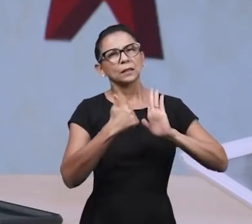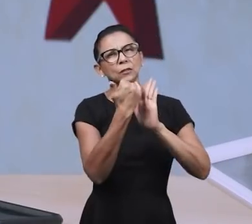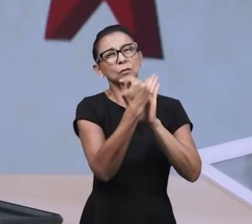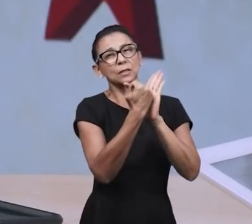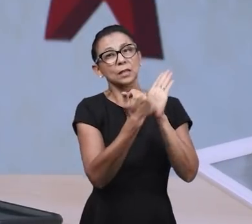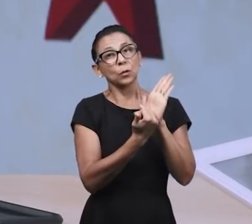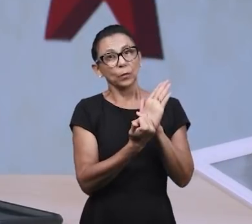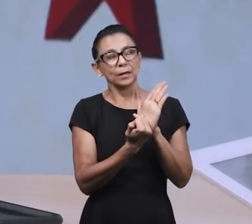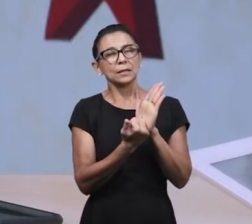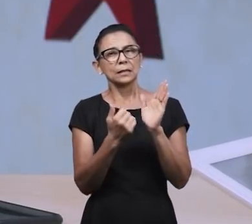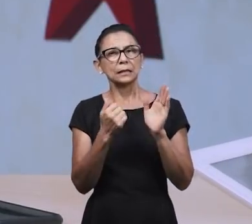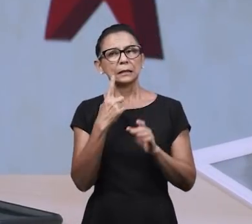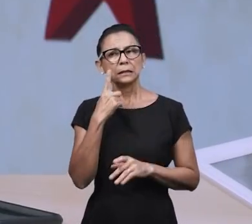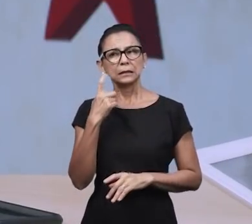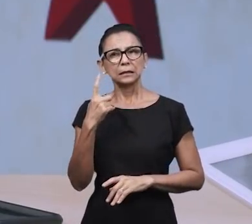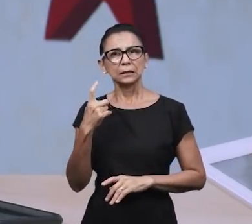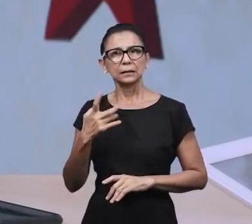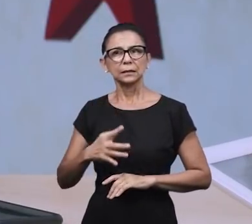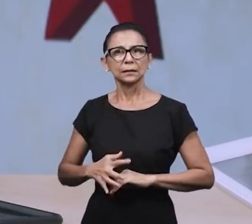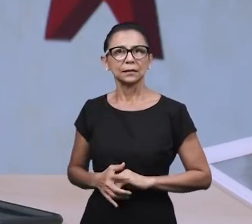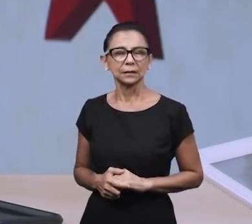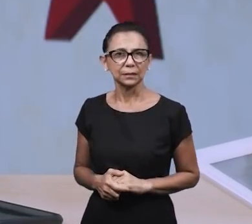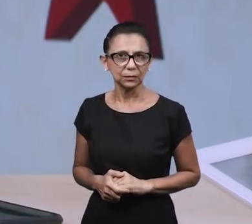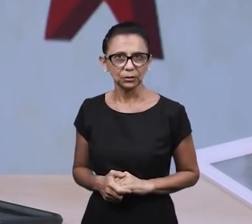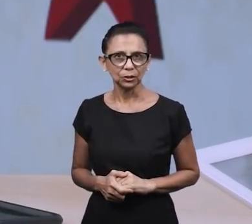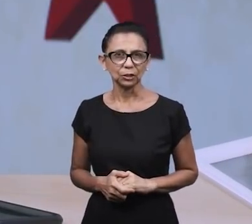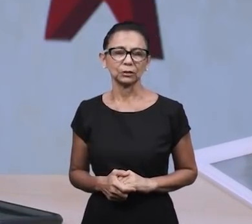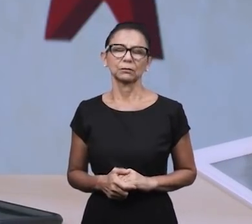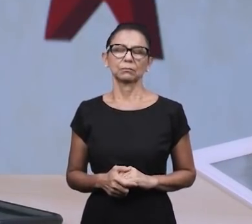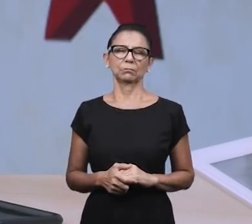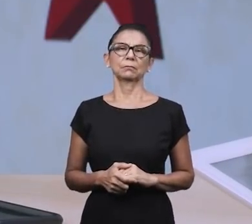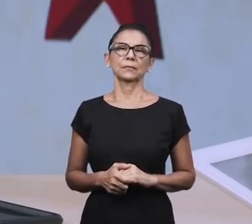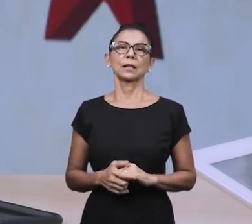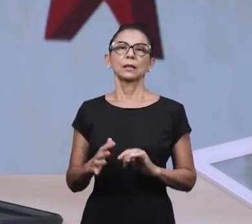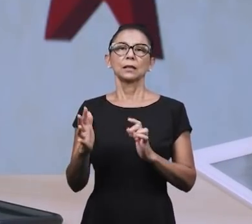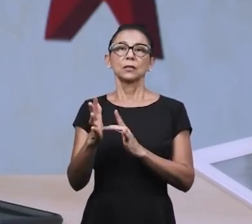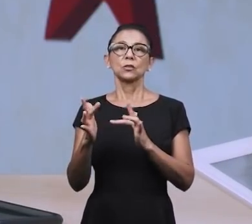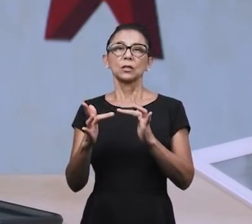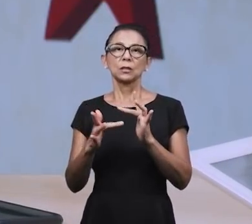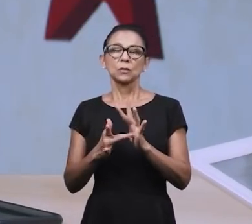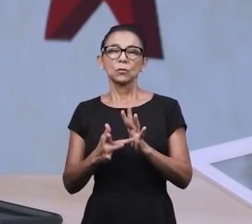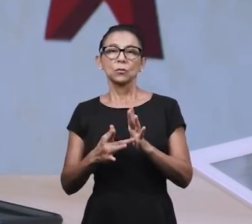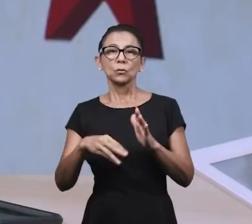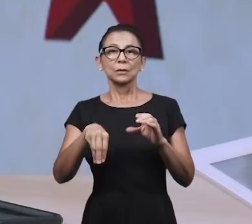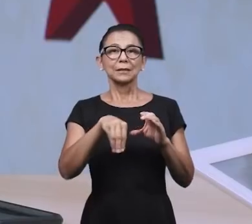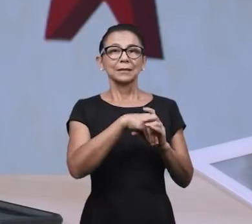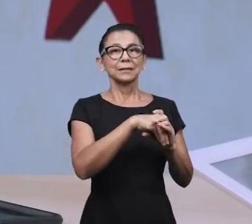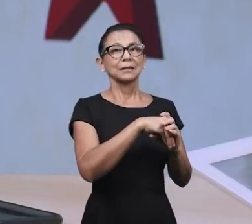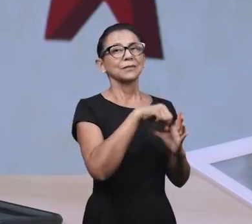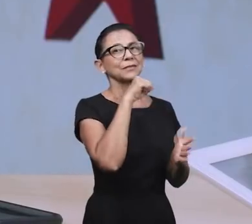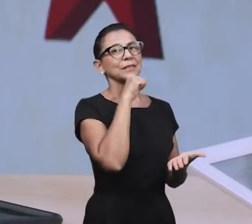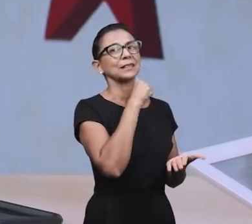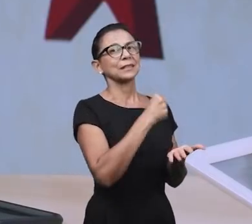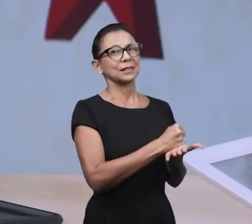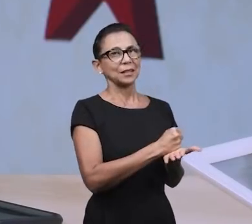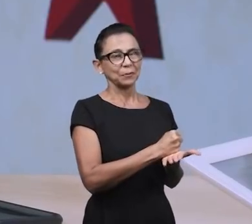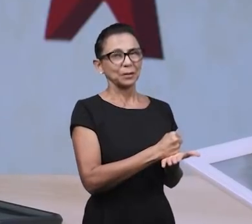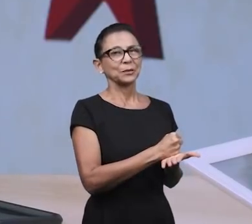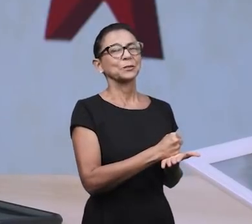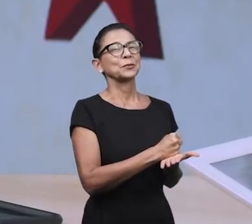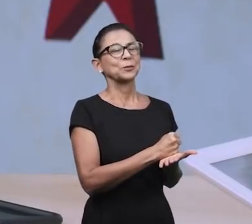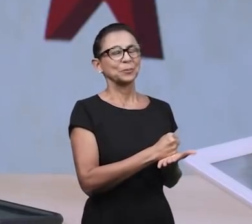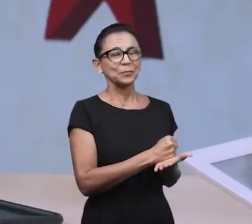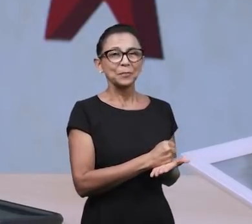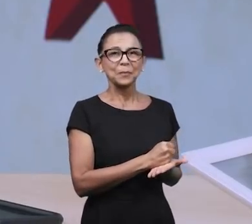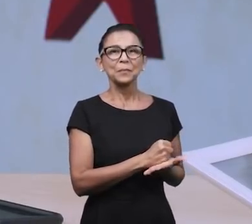tema interessantíssimo. O Senhor Jesus no Velho Testamento. É isso mesmo, você ouviu direito, no Velho